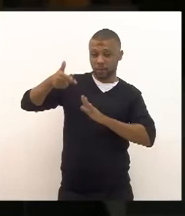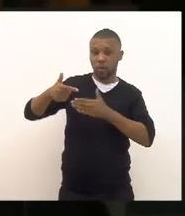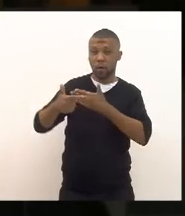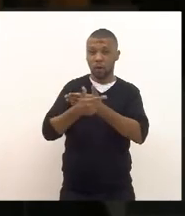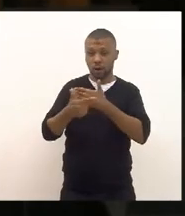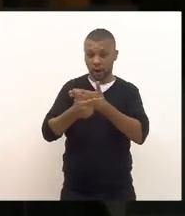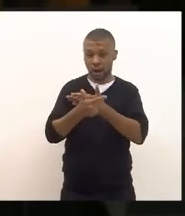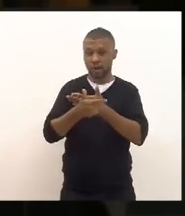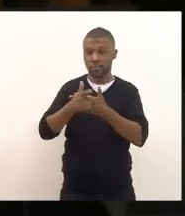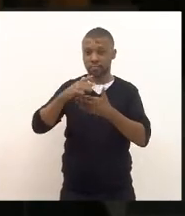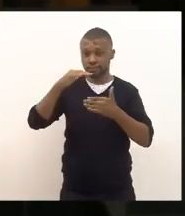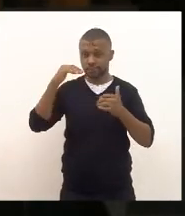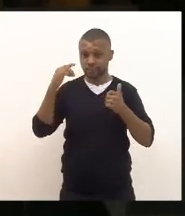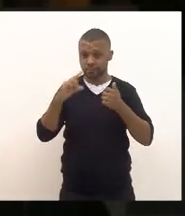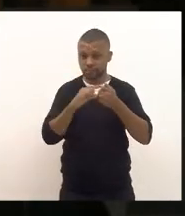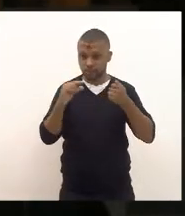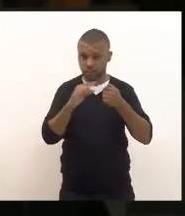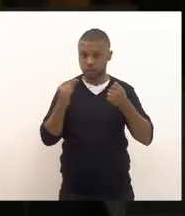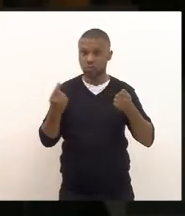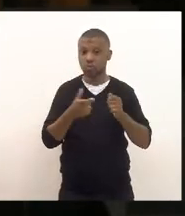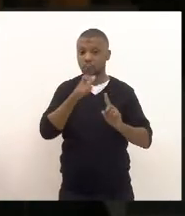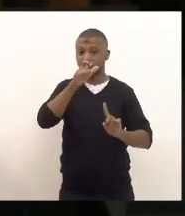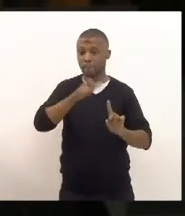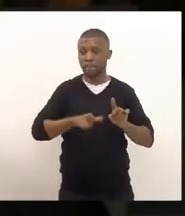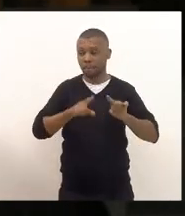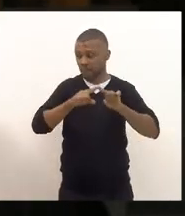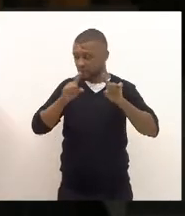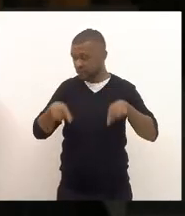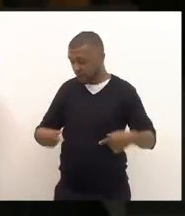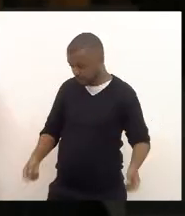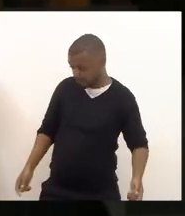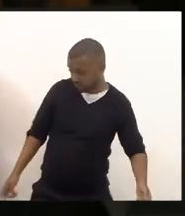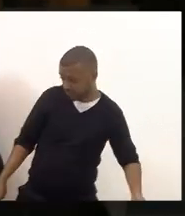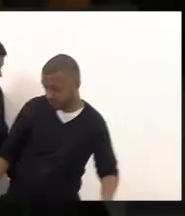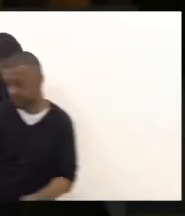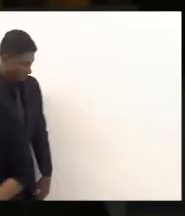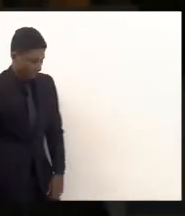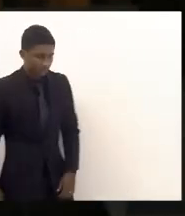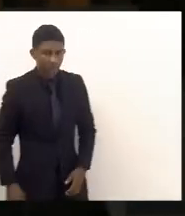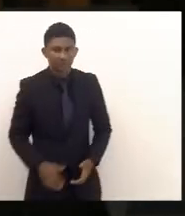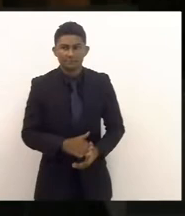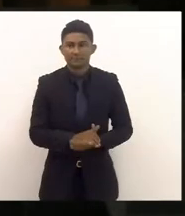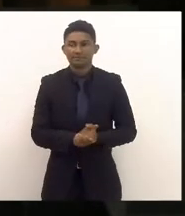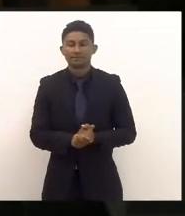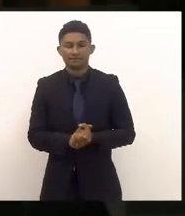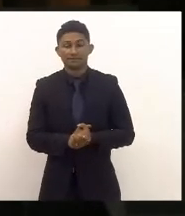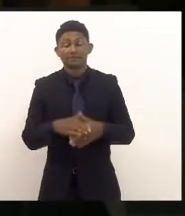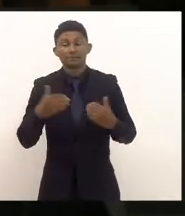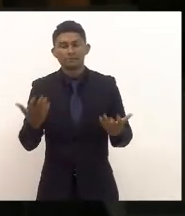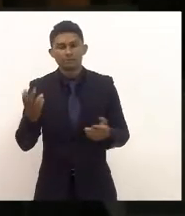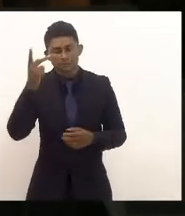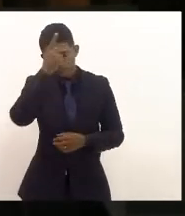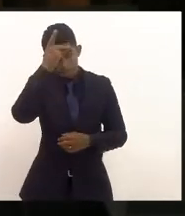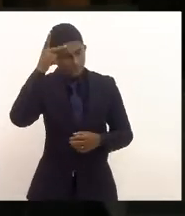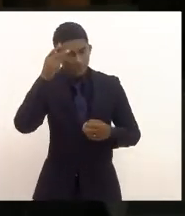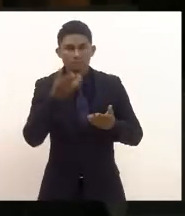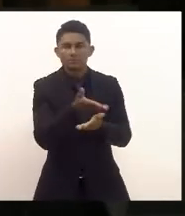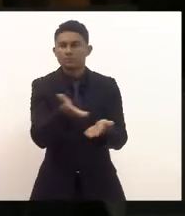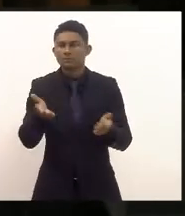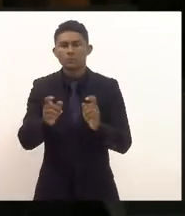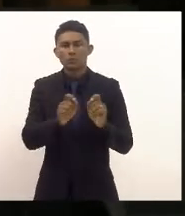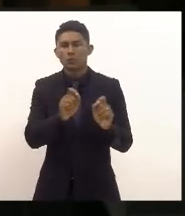trata este artigo de pessoas o que estejam em procedimento a